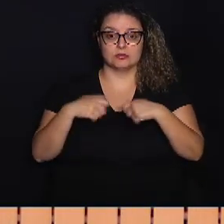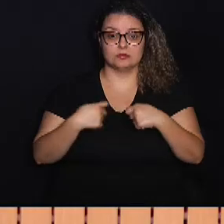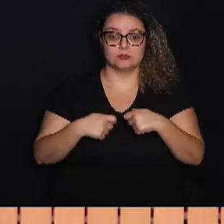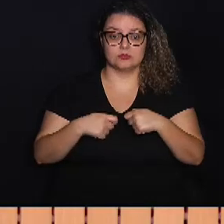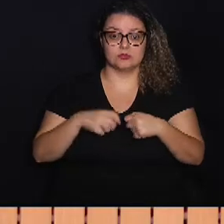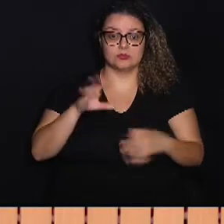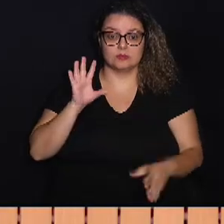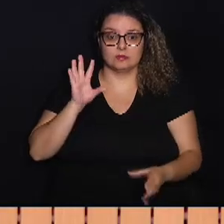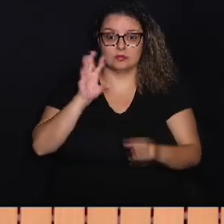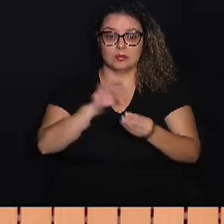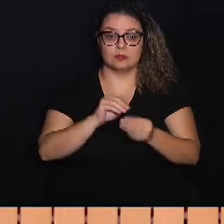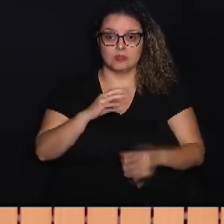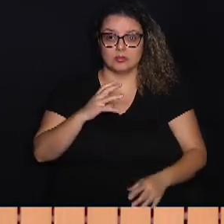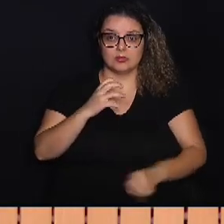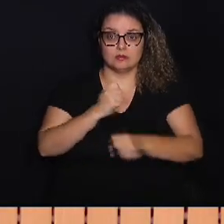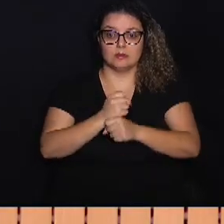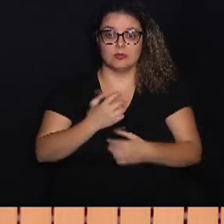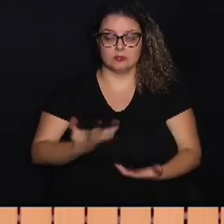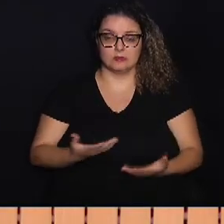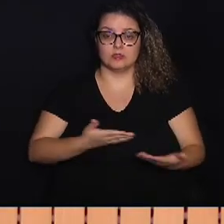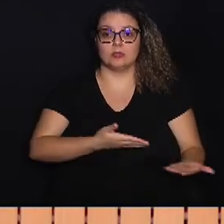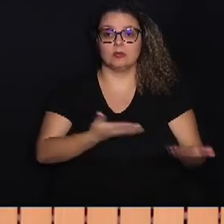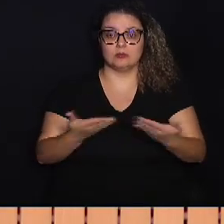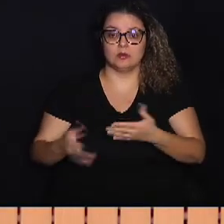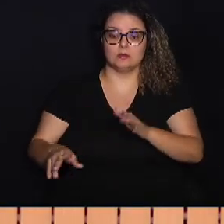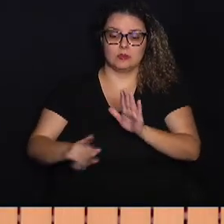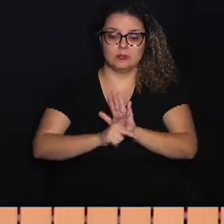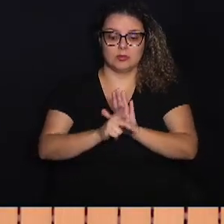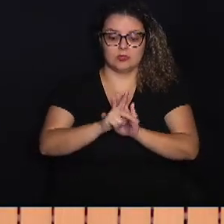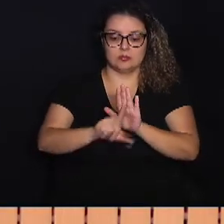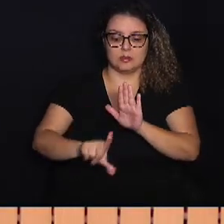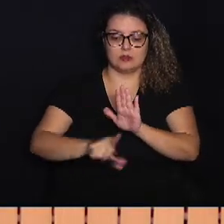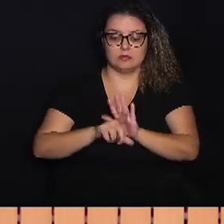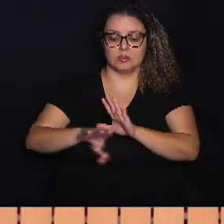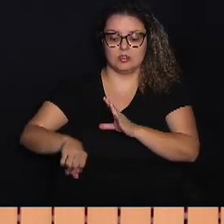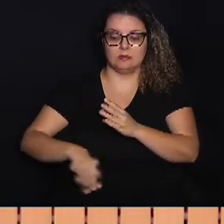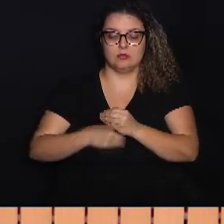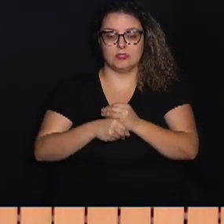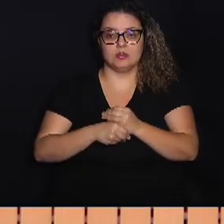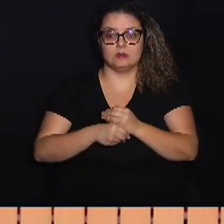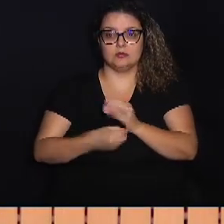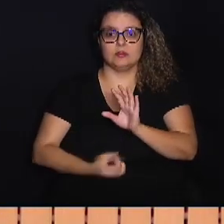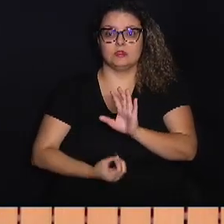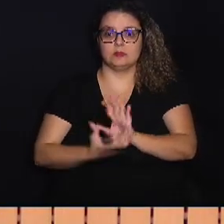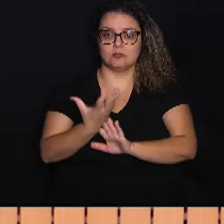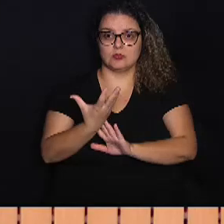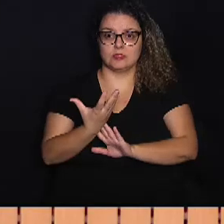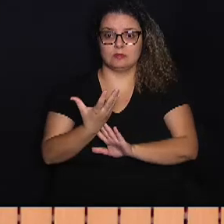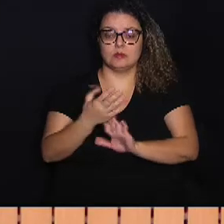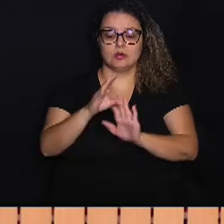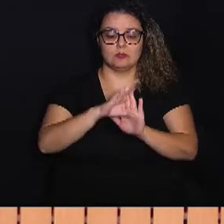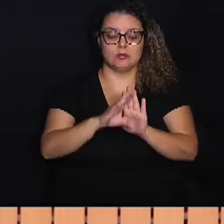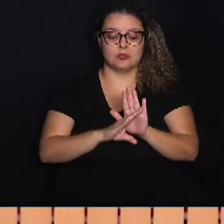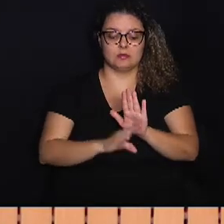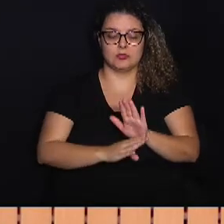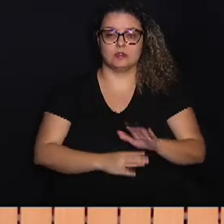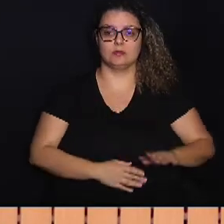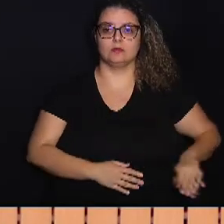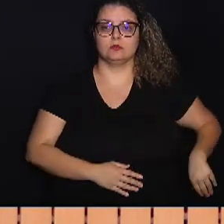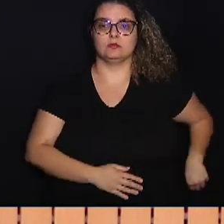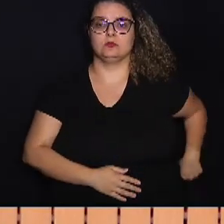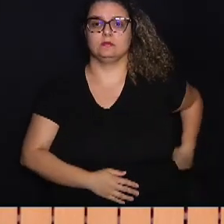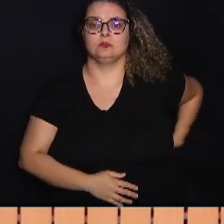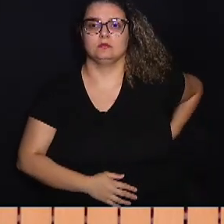complementar então nós apresentamos um projeto de lei instituindo o programa